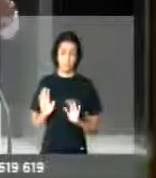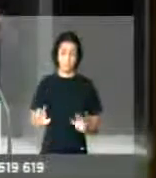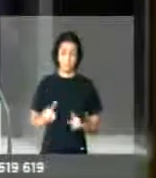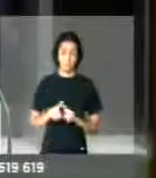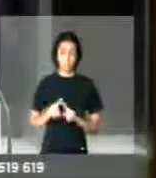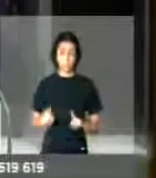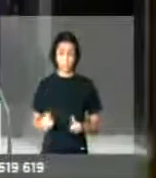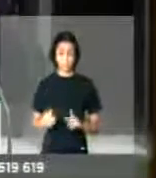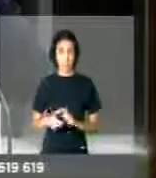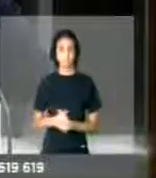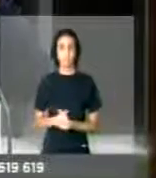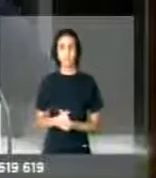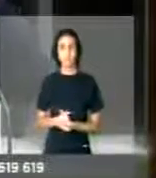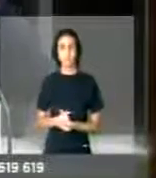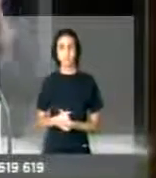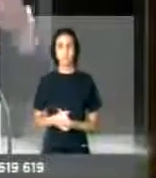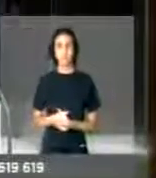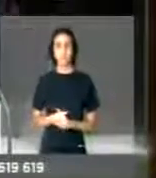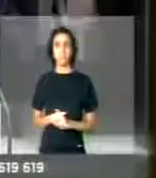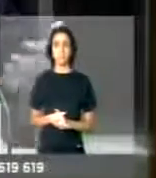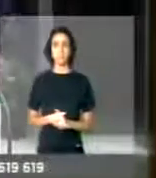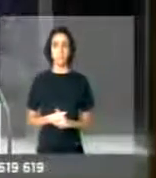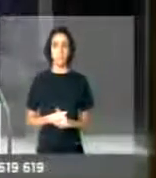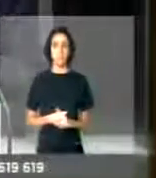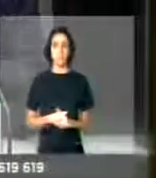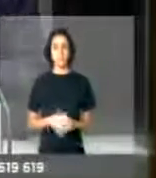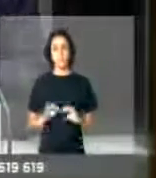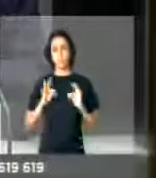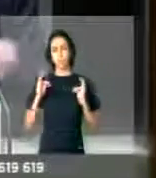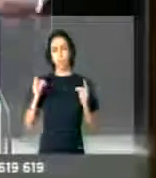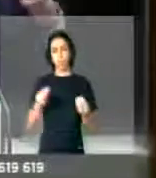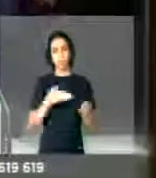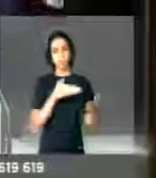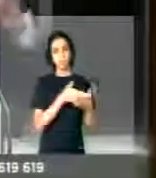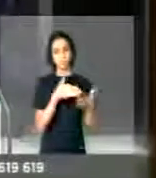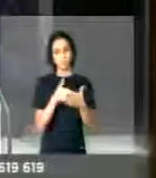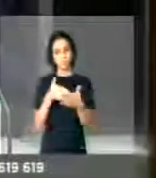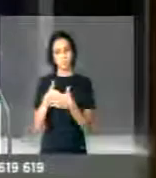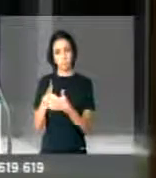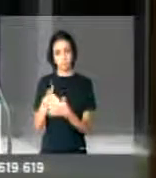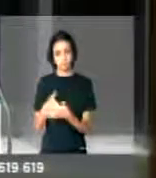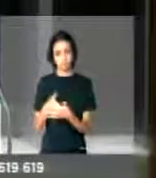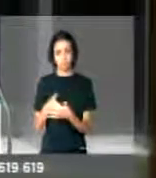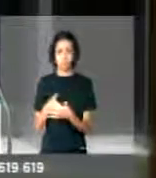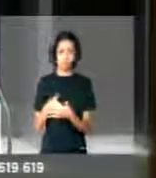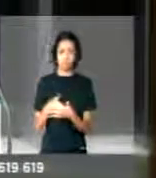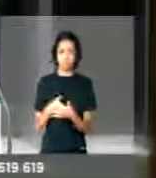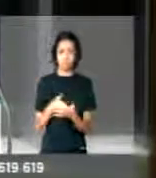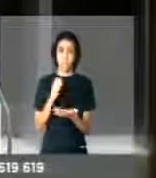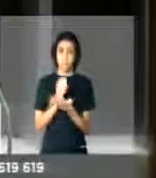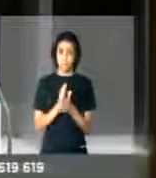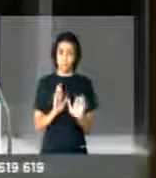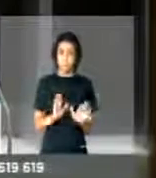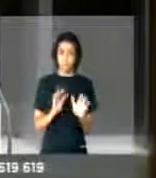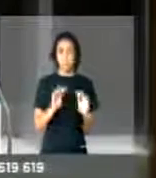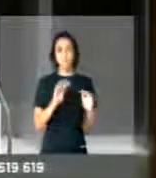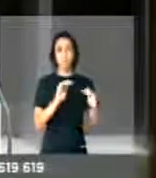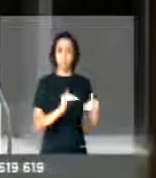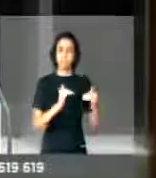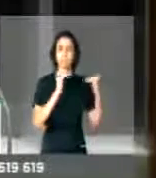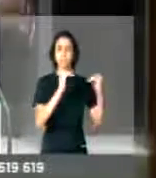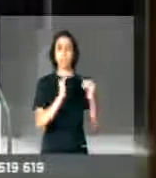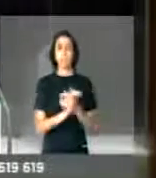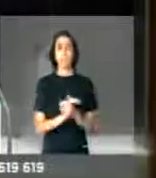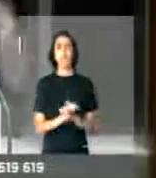admitindo que todos esses entraves estejam superados, nós estamos